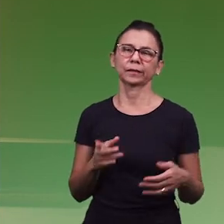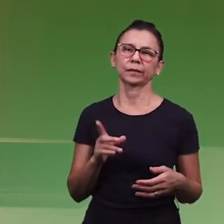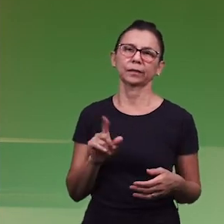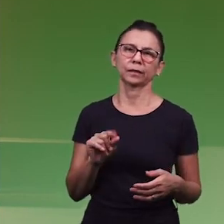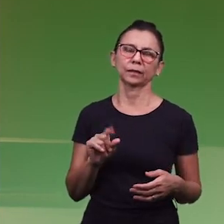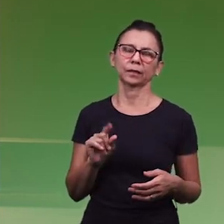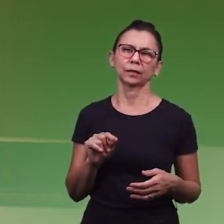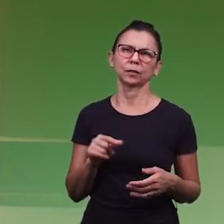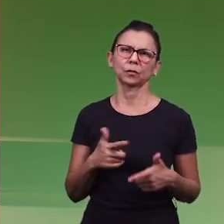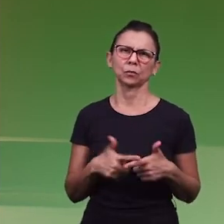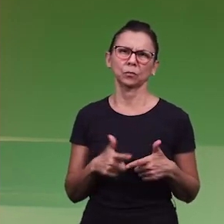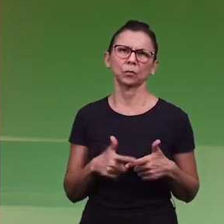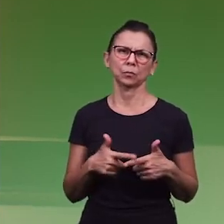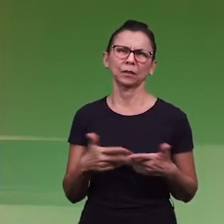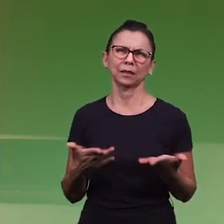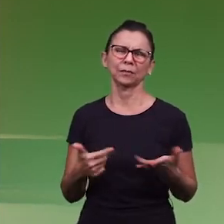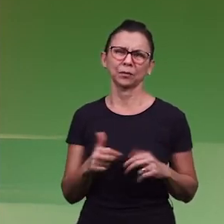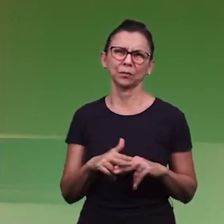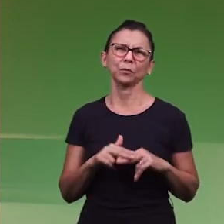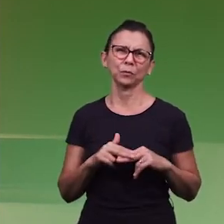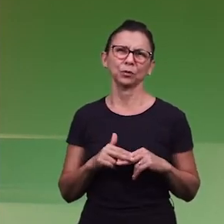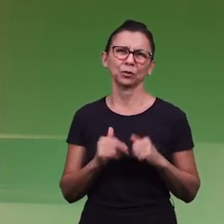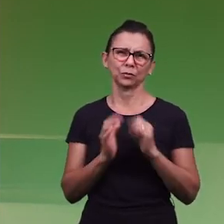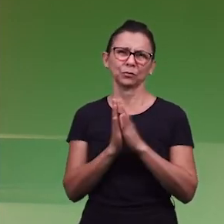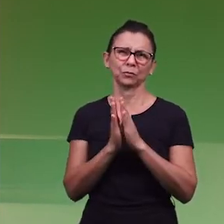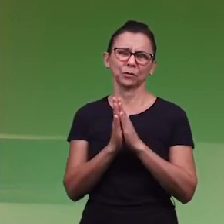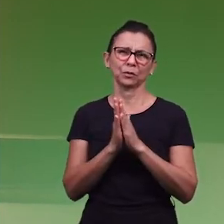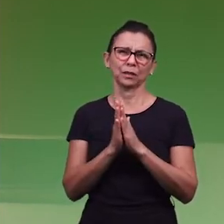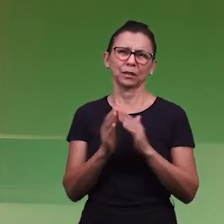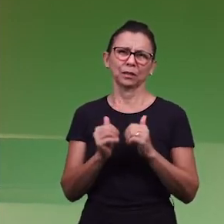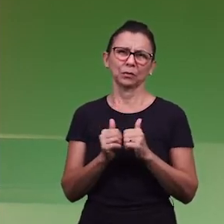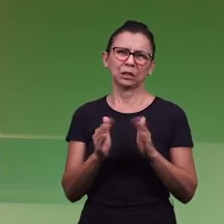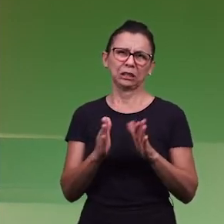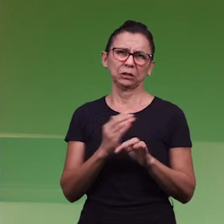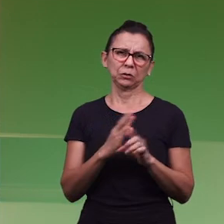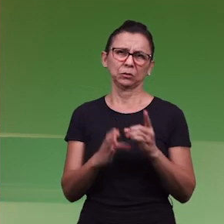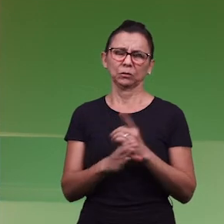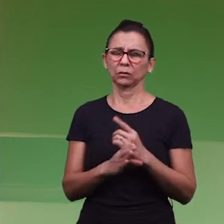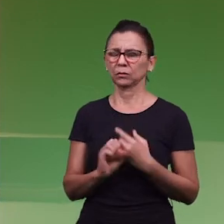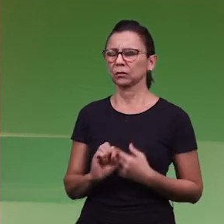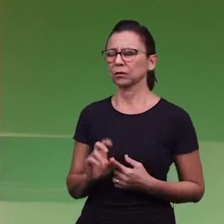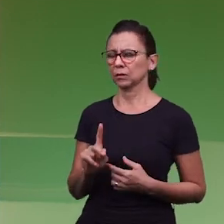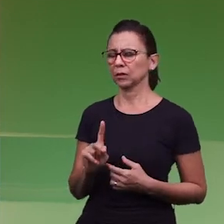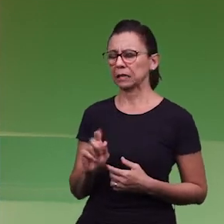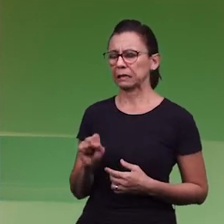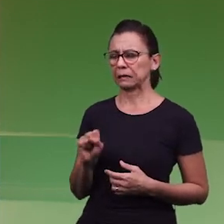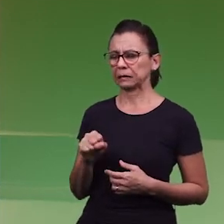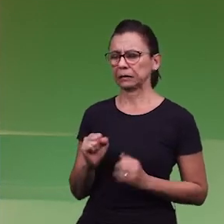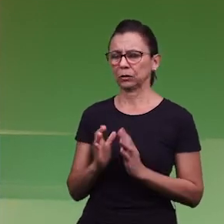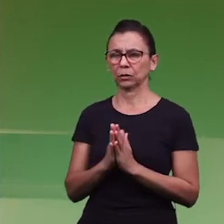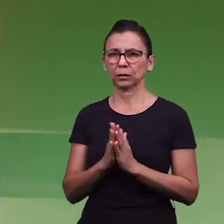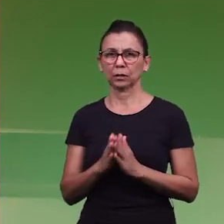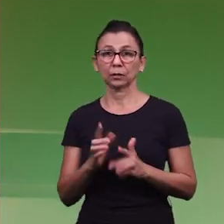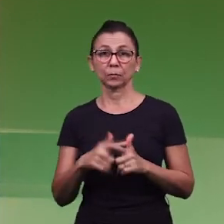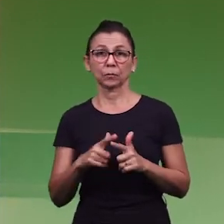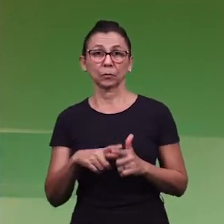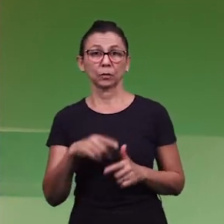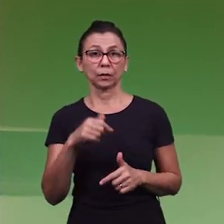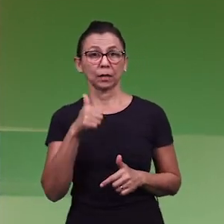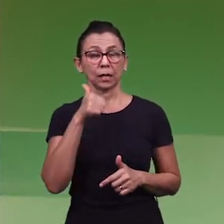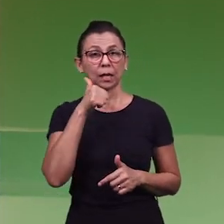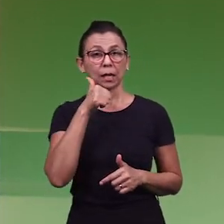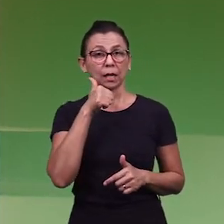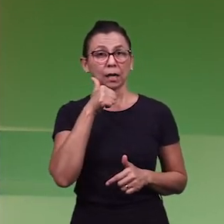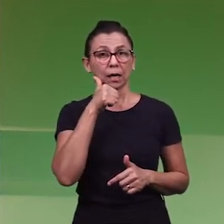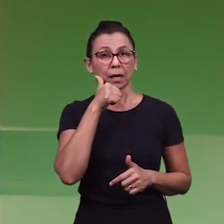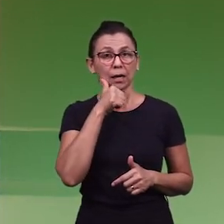uma dificuldade, um motivo de oração, ela pediu oração, inclusive, no início do culto. Não, nós vamos orar, porque o esposo dela, não crente,